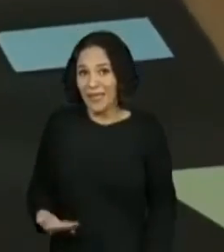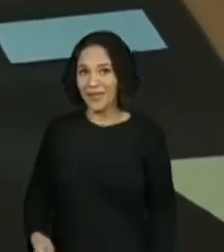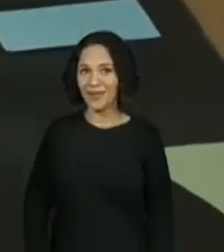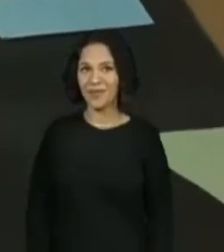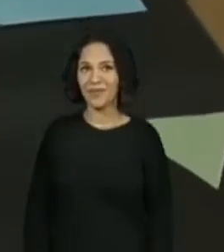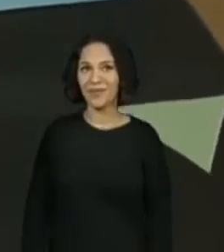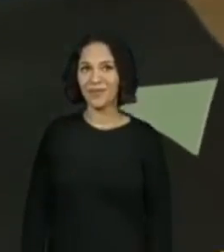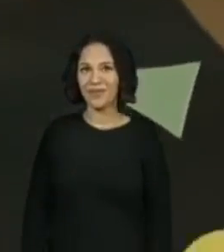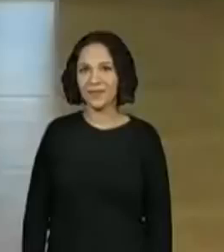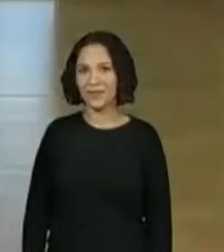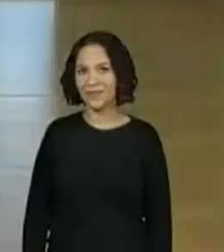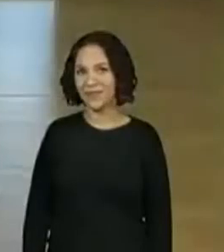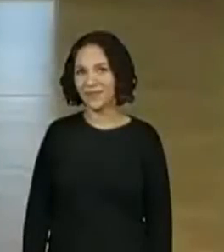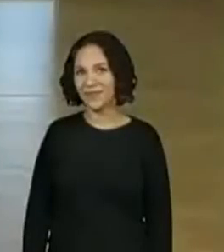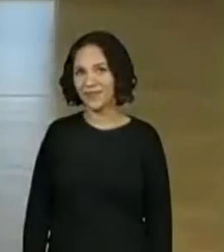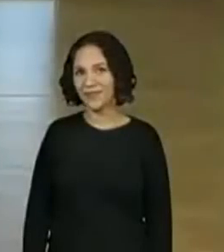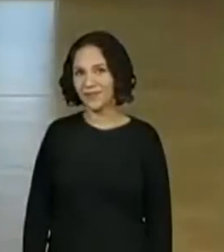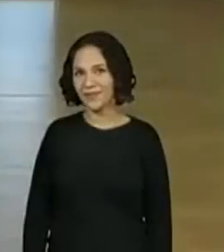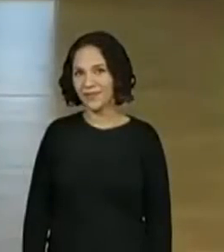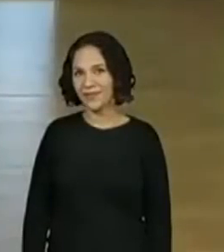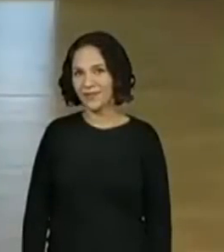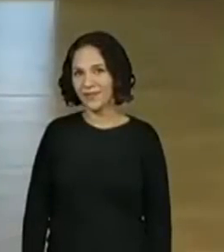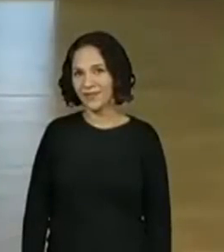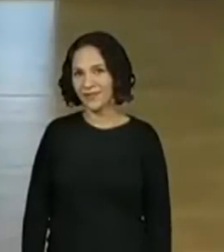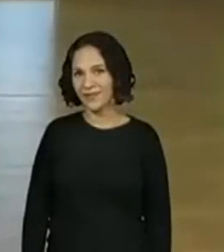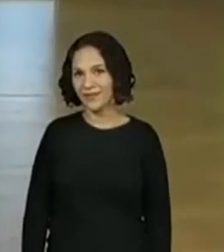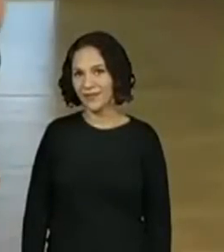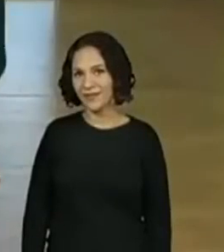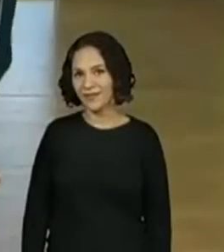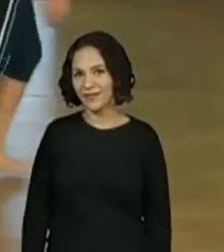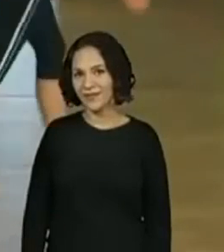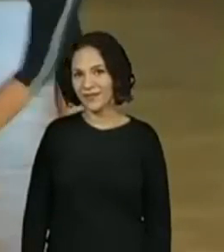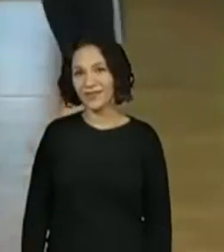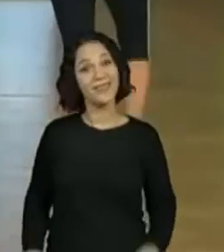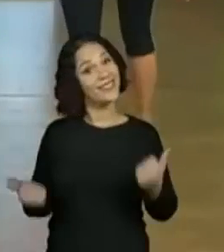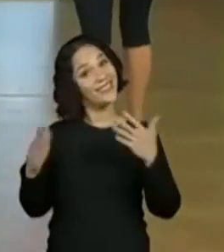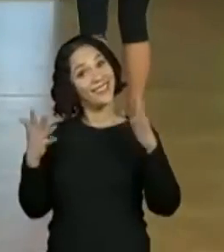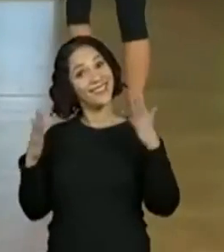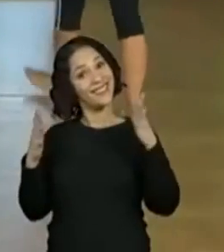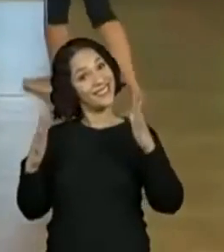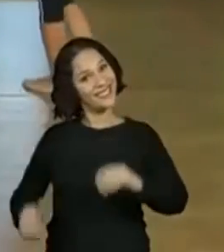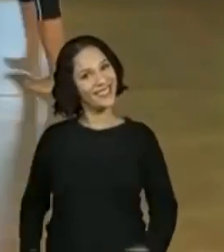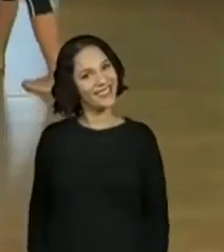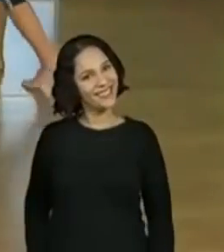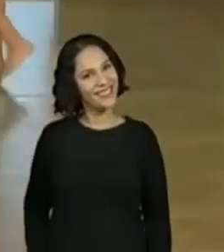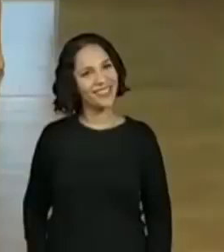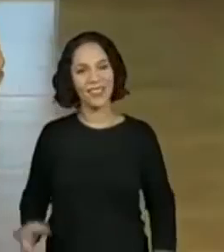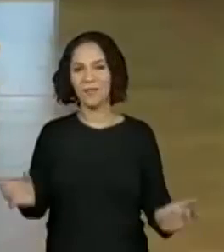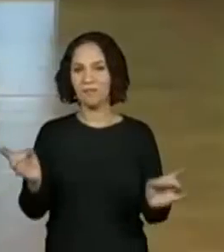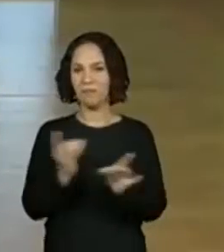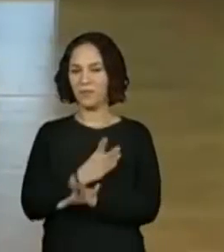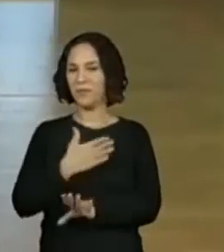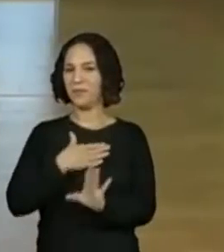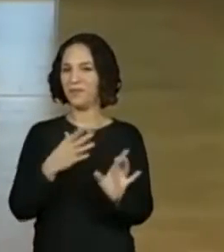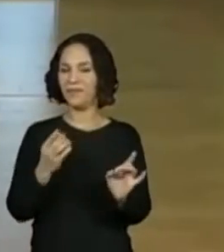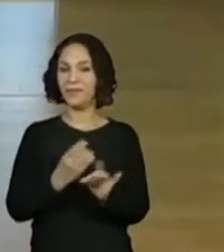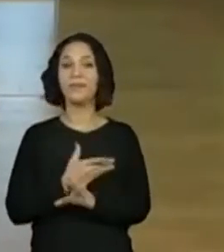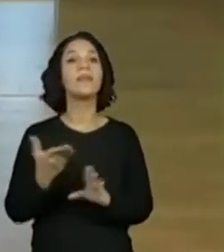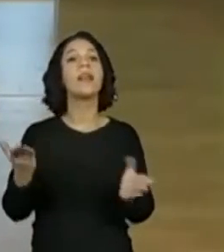cair? Dois, dois, dois. Prontinho, Isso. cumpri a minha parte.